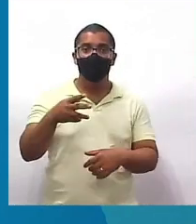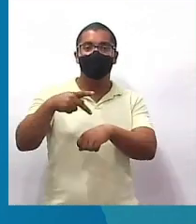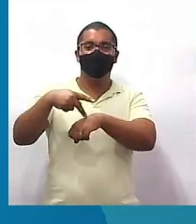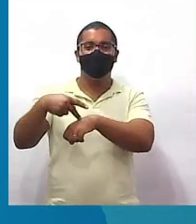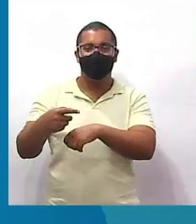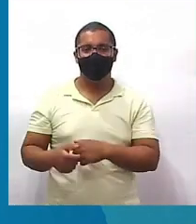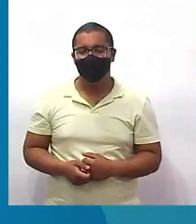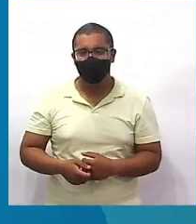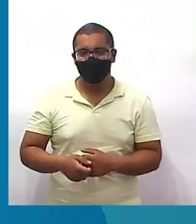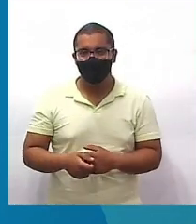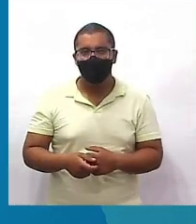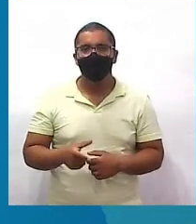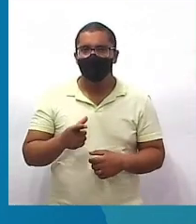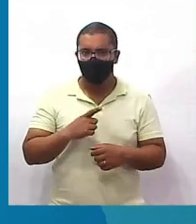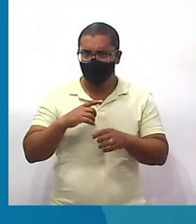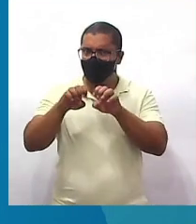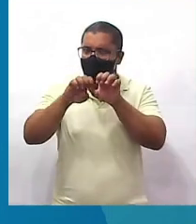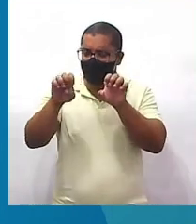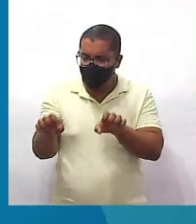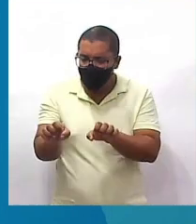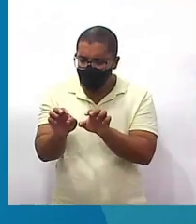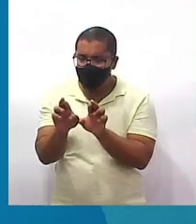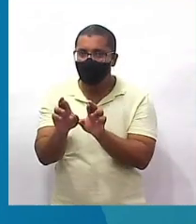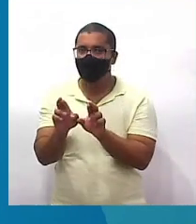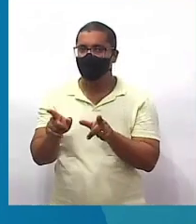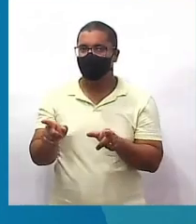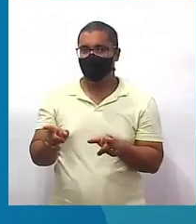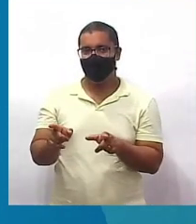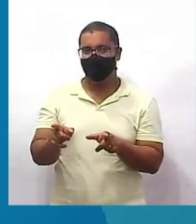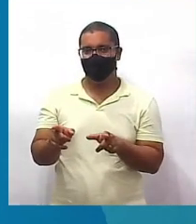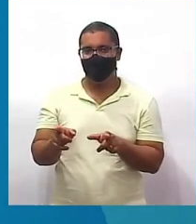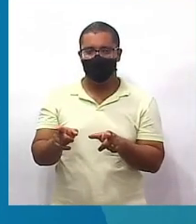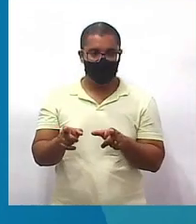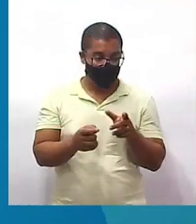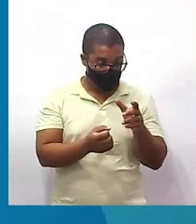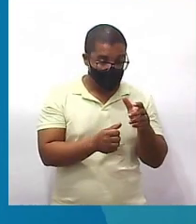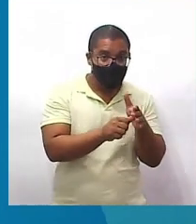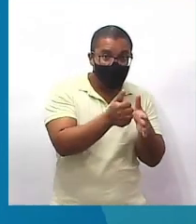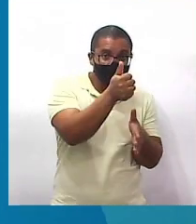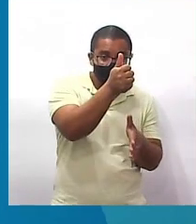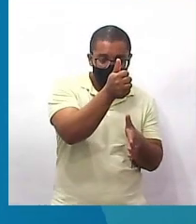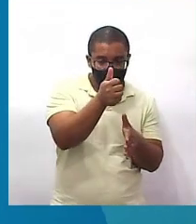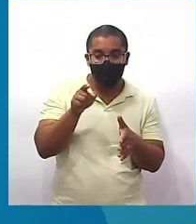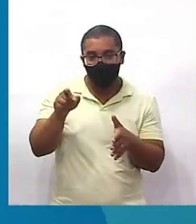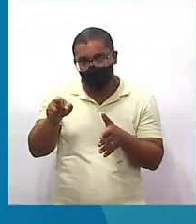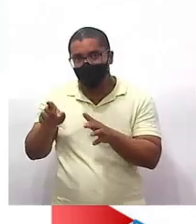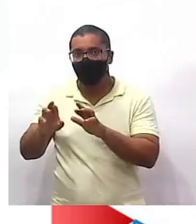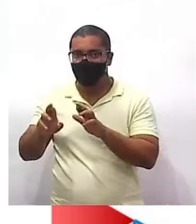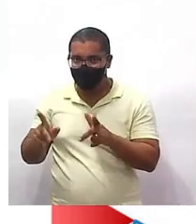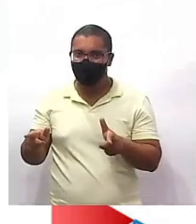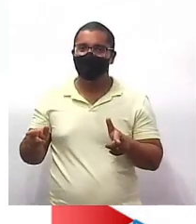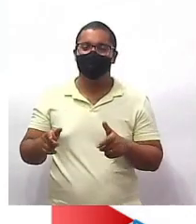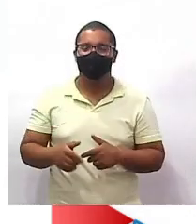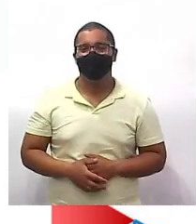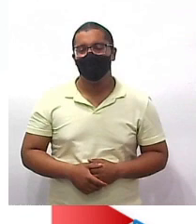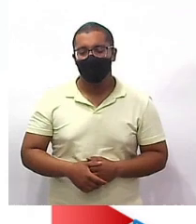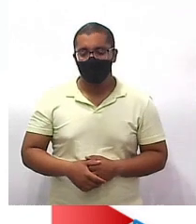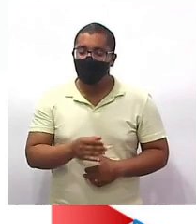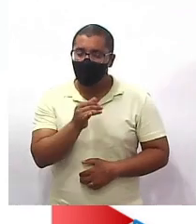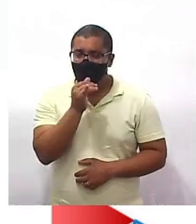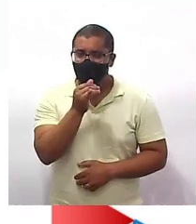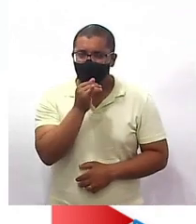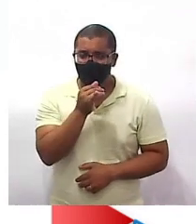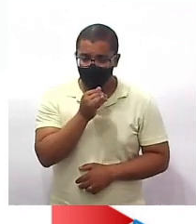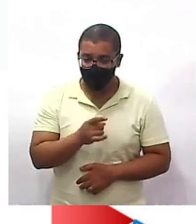rochas com estruturas diferentes das originais. Então, a gente tem aí como